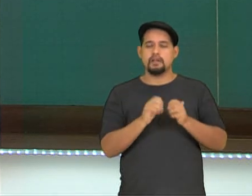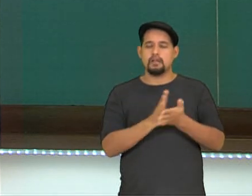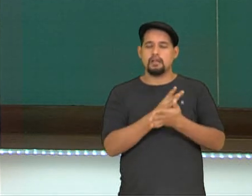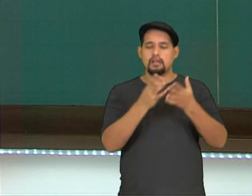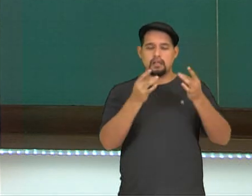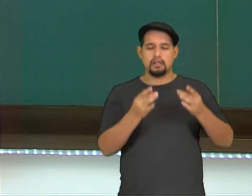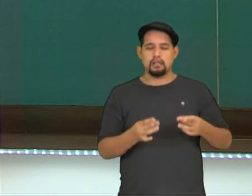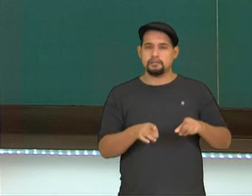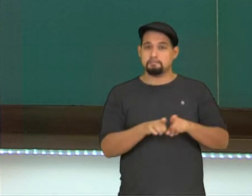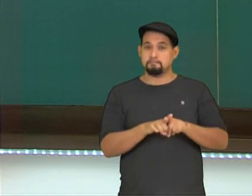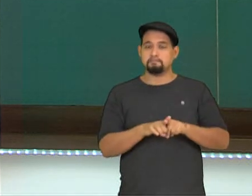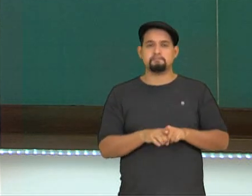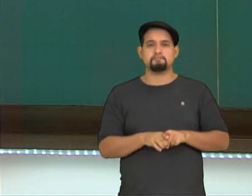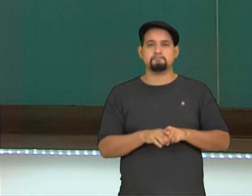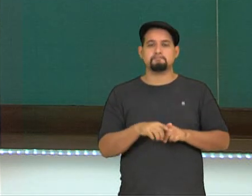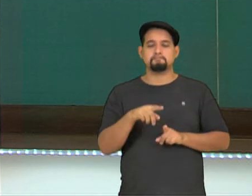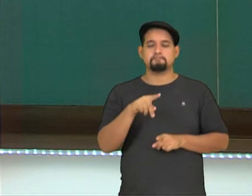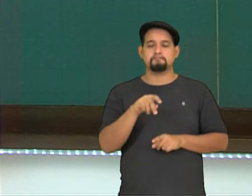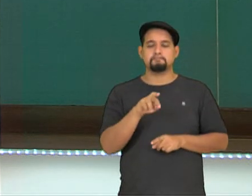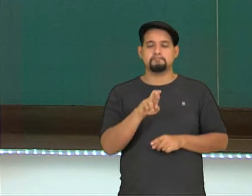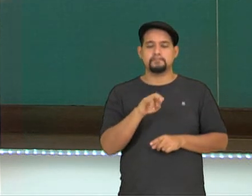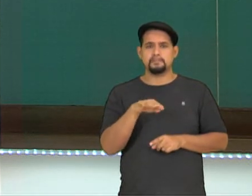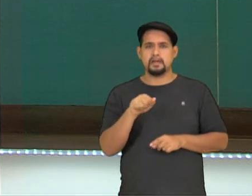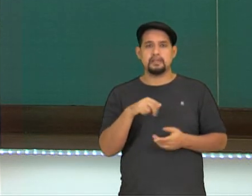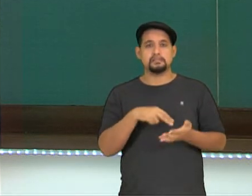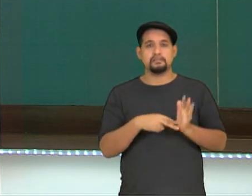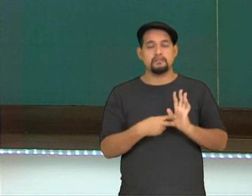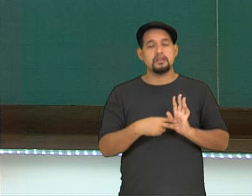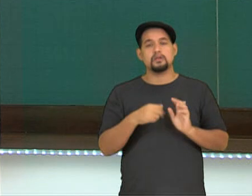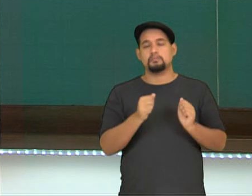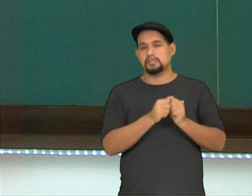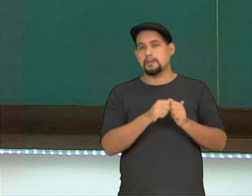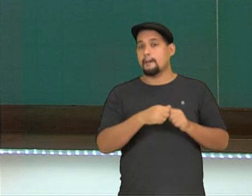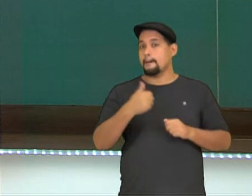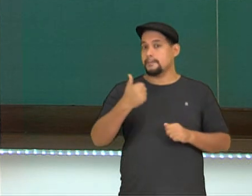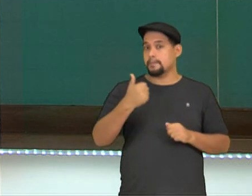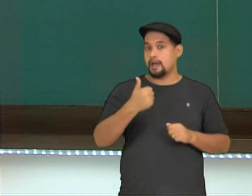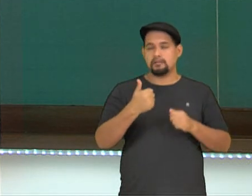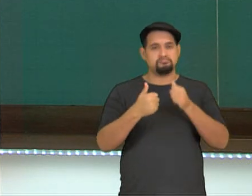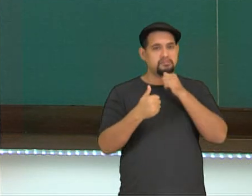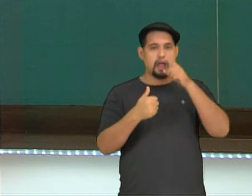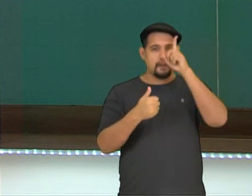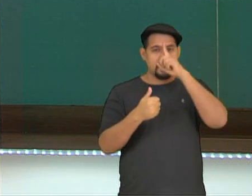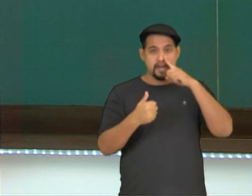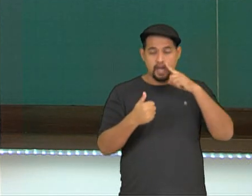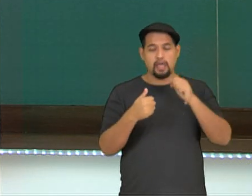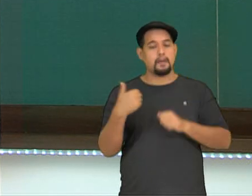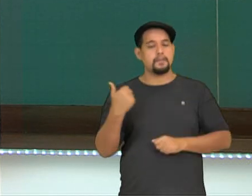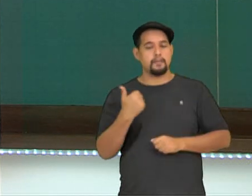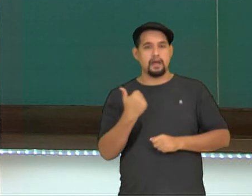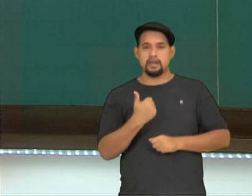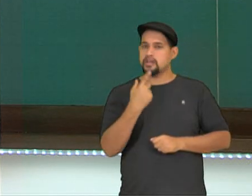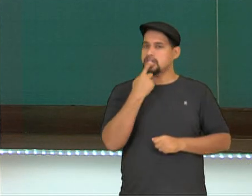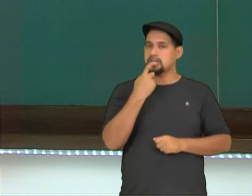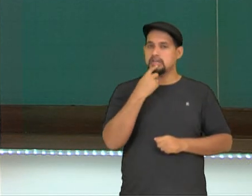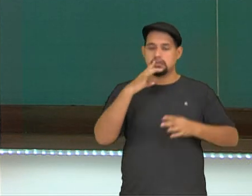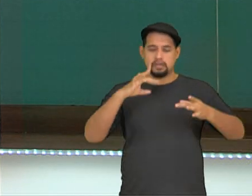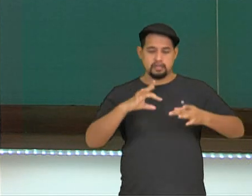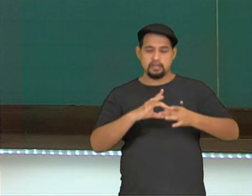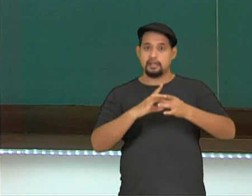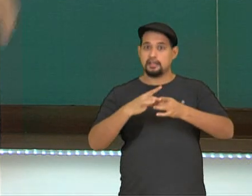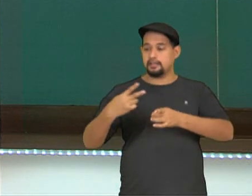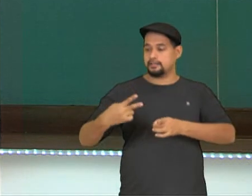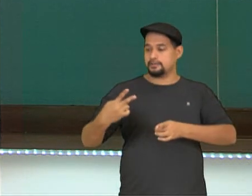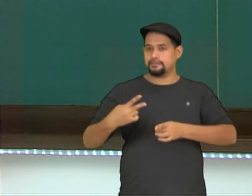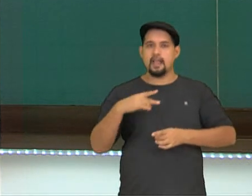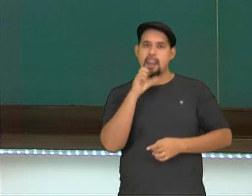aqui, ó. Uma primária mais uma primária vai dar uma secundária, ou seja, se eu pegar uma primária amarelo mais uma primária vermelha, eu vou dar uma secundária, que é